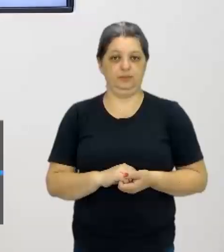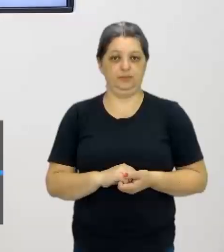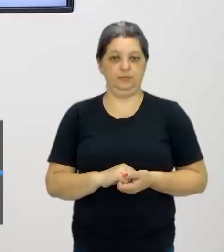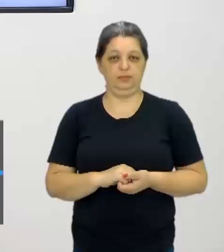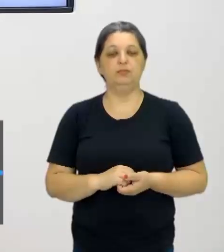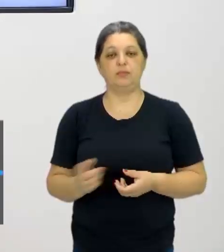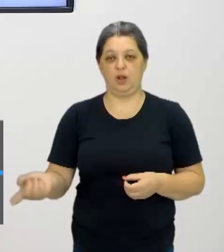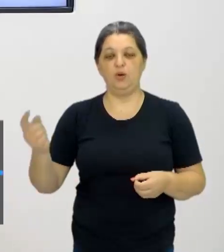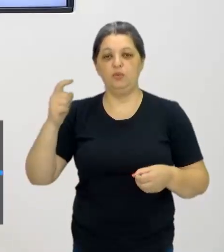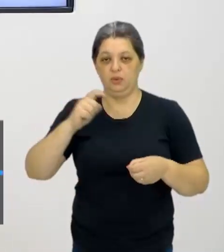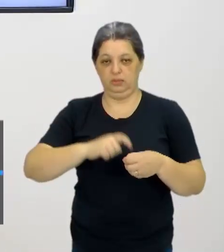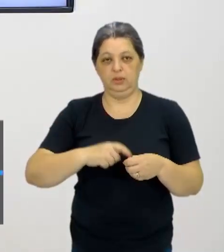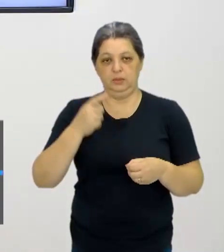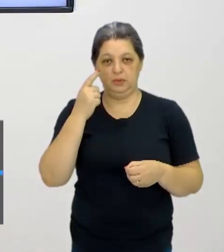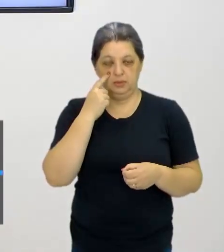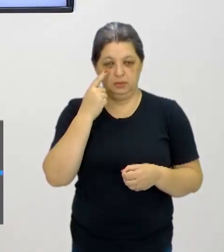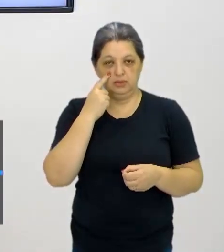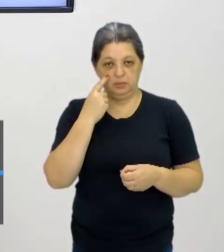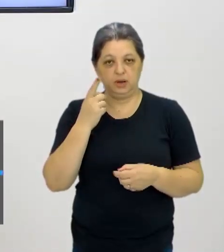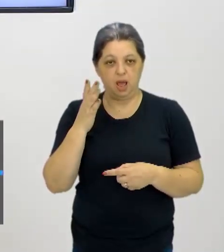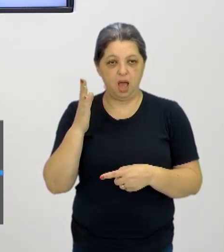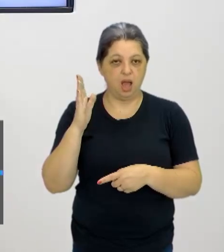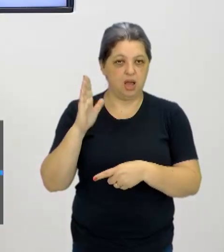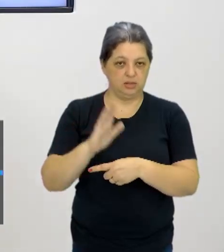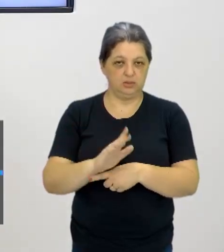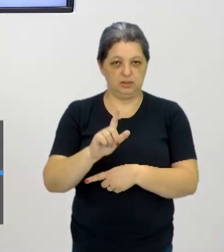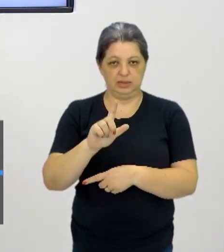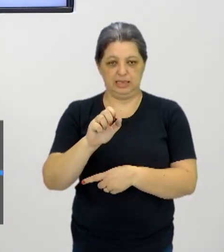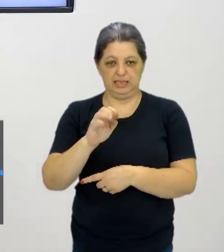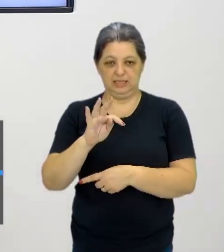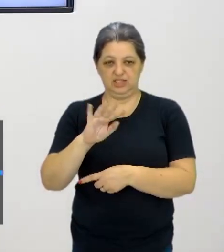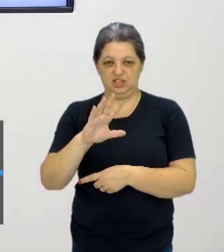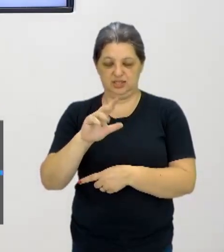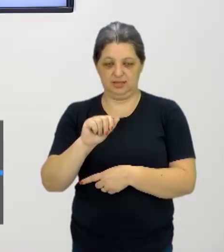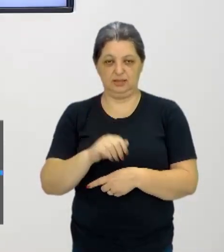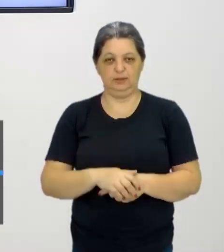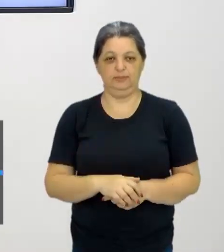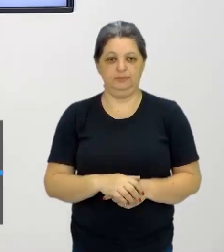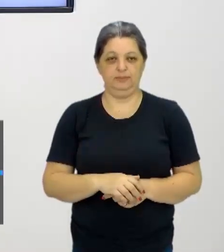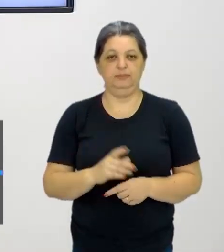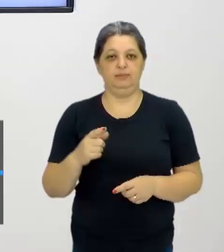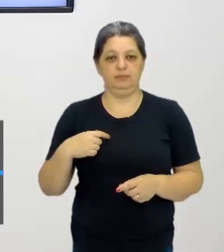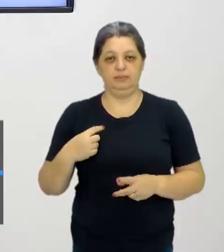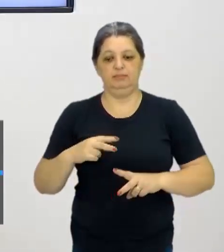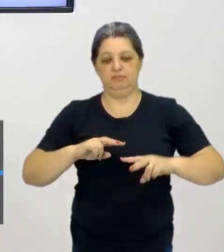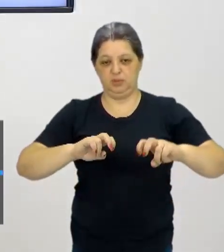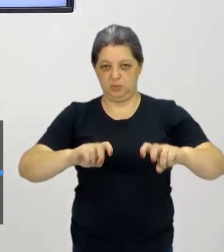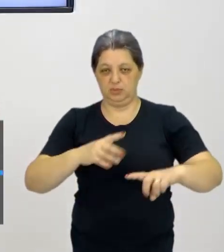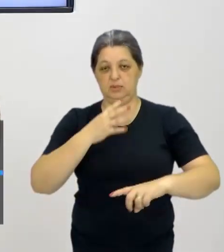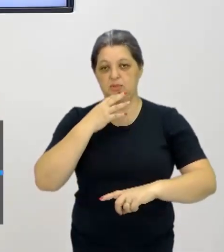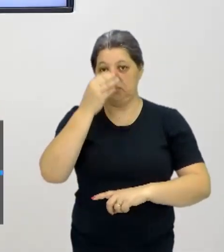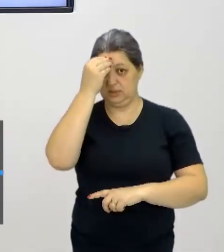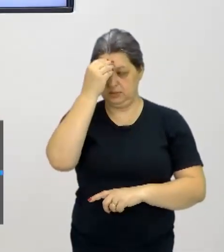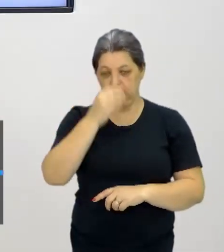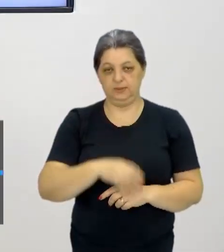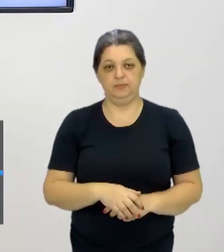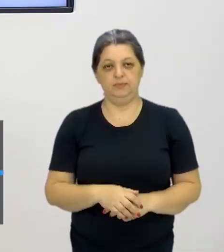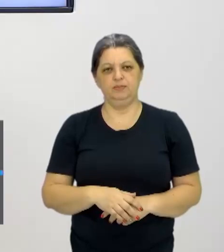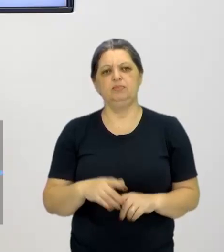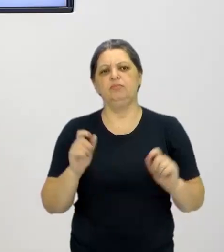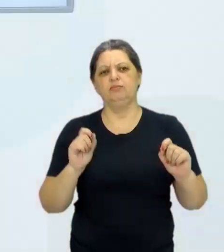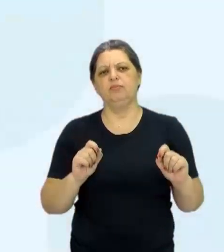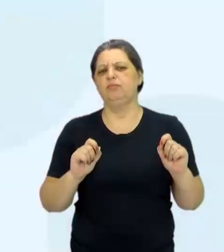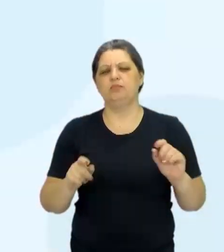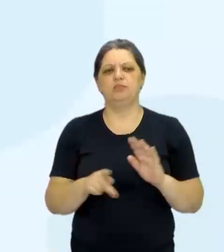E voltamos aqui, vamos contar aqui com a ajuda da Letícia, aproveitar que ela está aqui, vamos fazer essa exploração dos conhecimentos, tá bom? Letícia, quanto vale